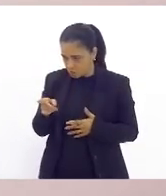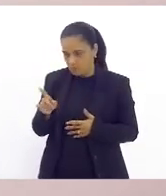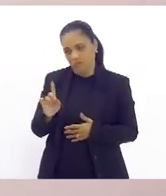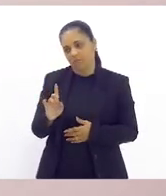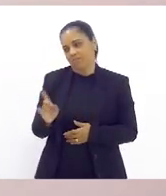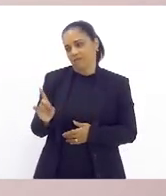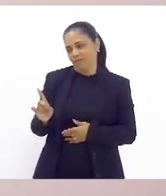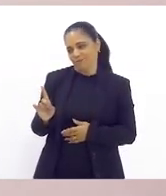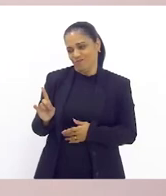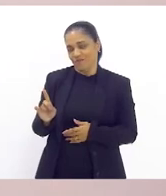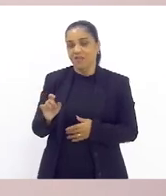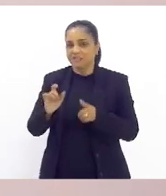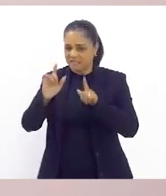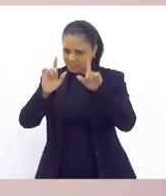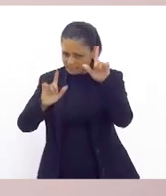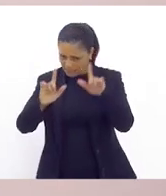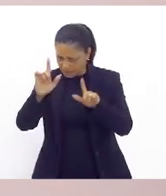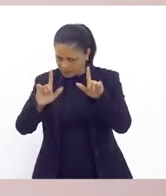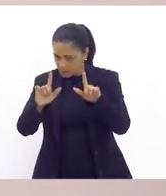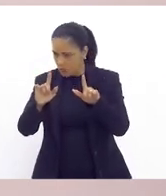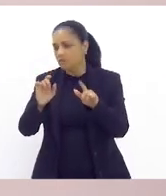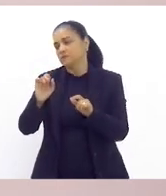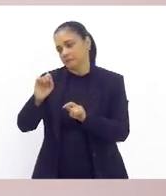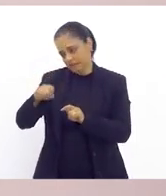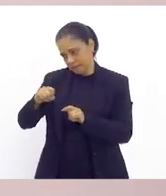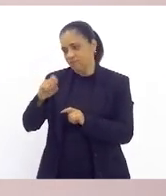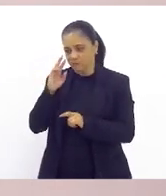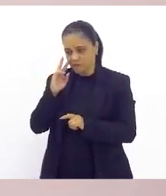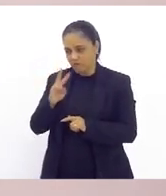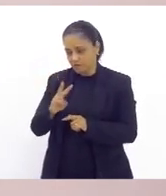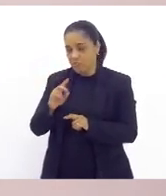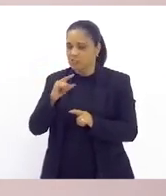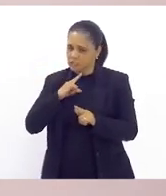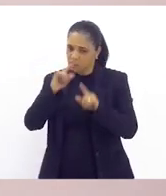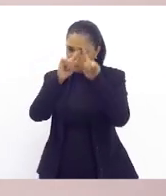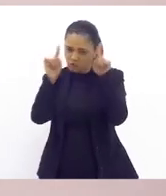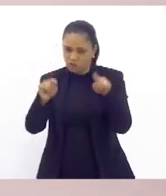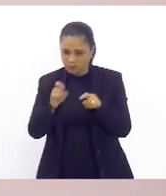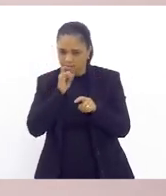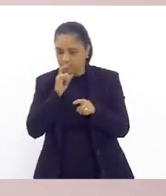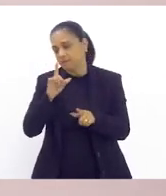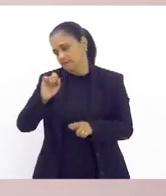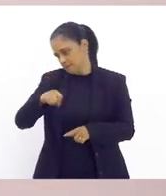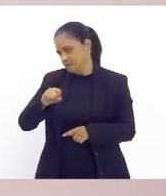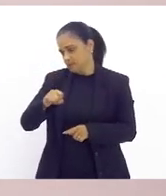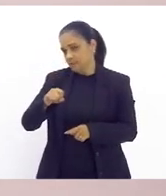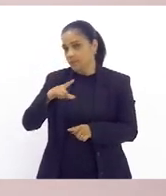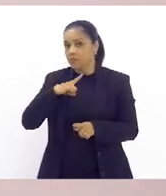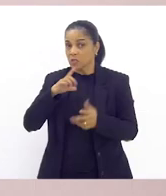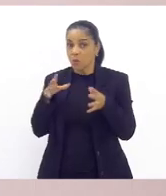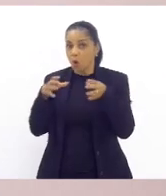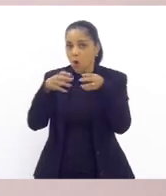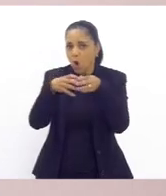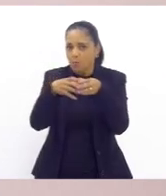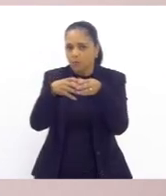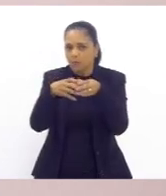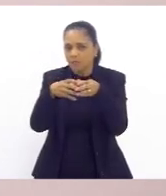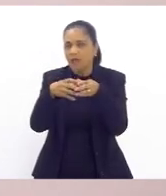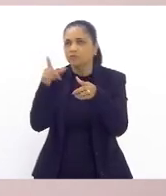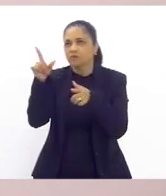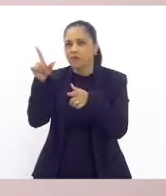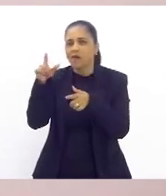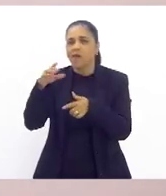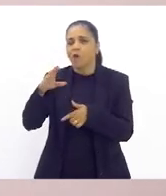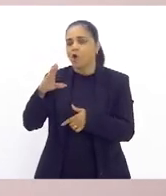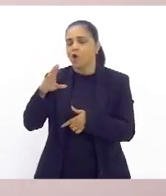o senhor assiste televisão tenho certeza que sim o senhor tem geladeira em casa tenho certeza que sim existe uma comunidade chamada ocupação de um Valdir